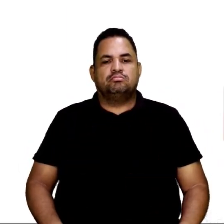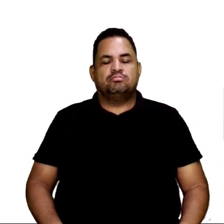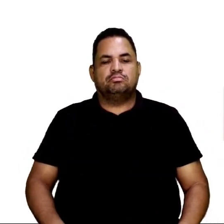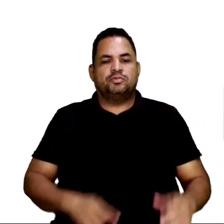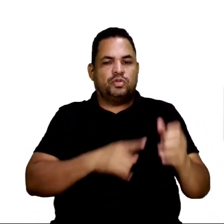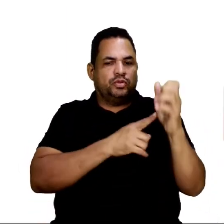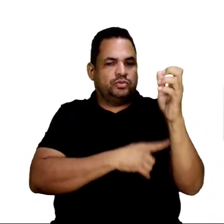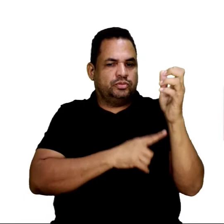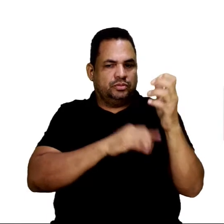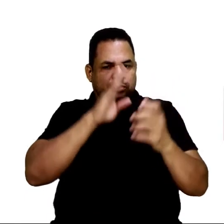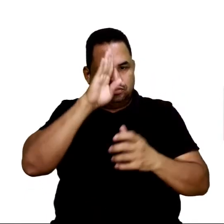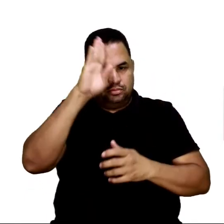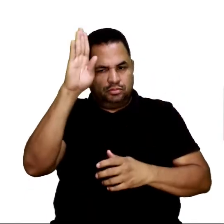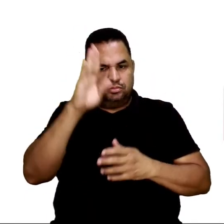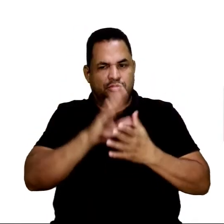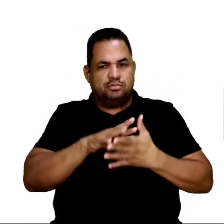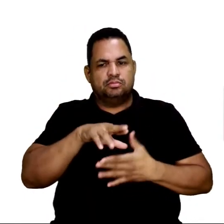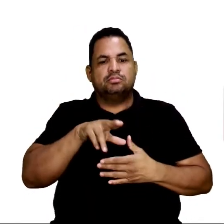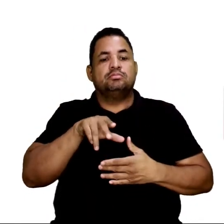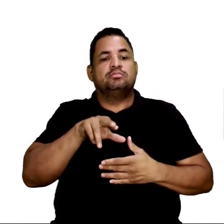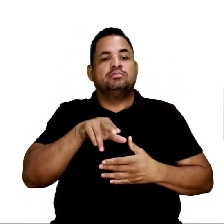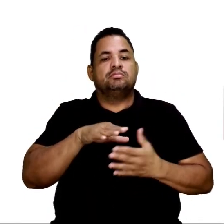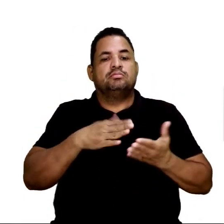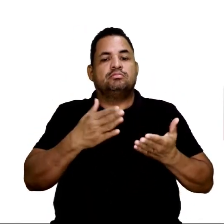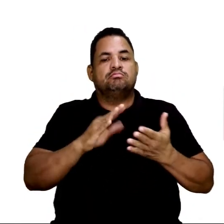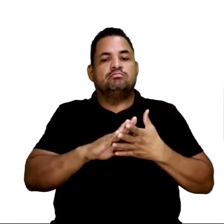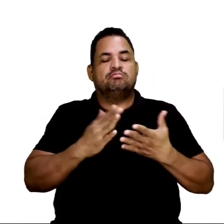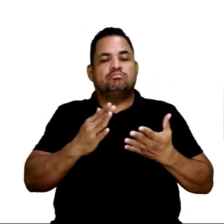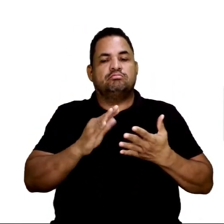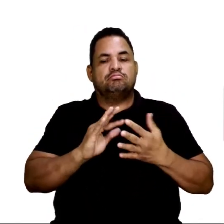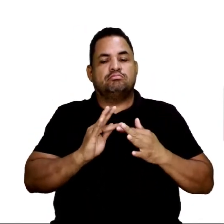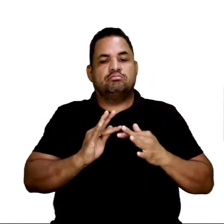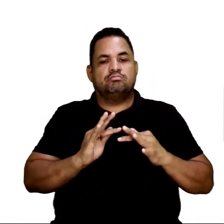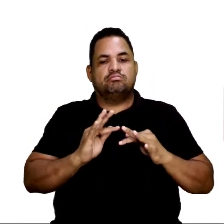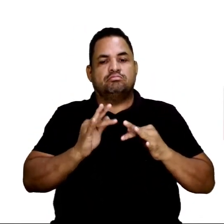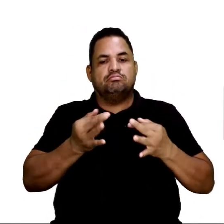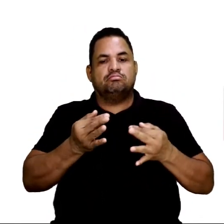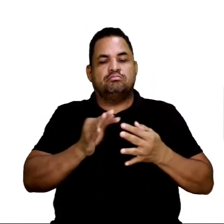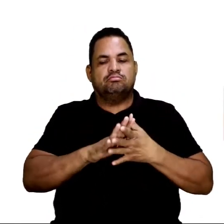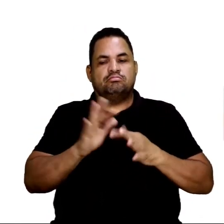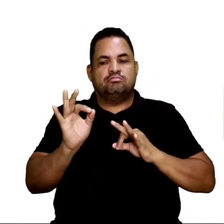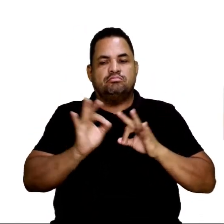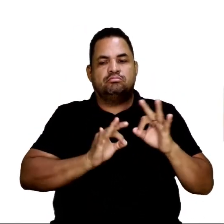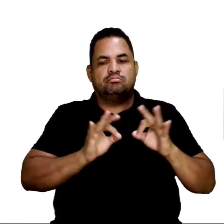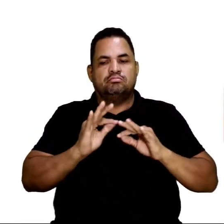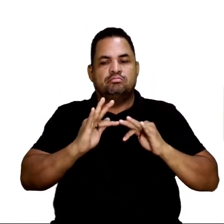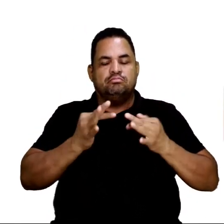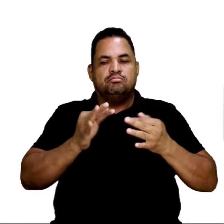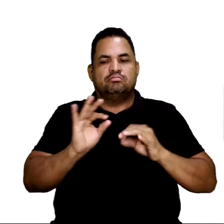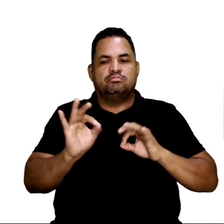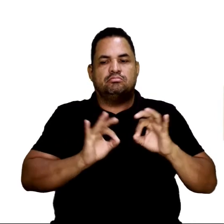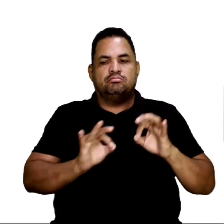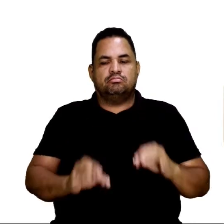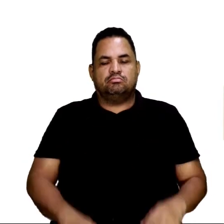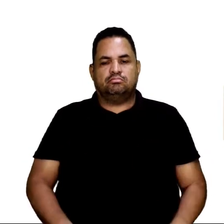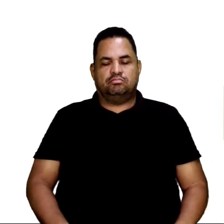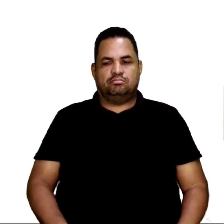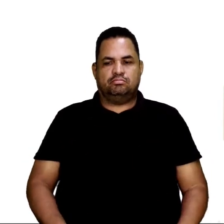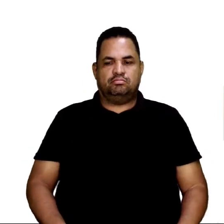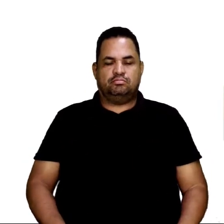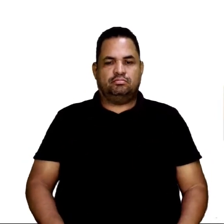sanguíneos principais são idênticos aos que serão no final da sua formação,